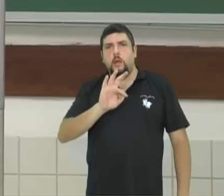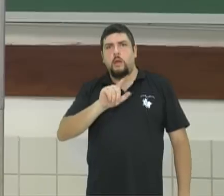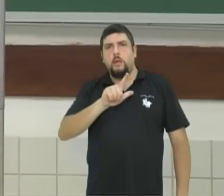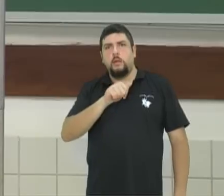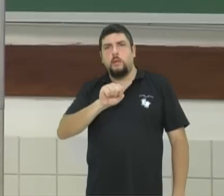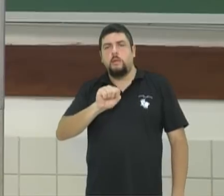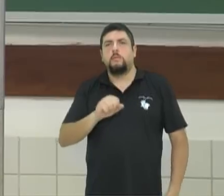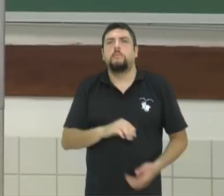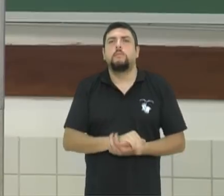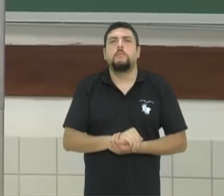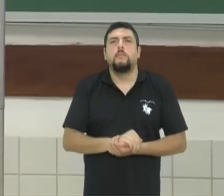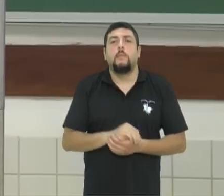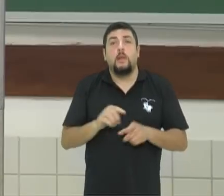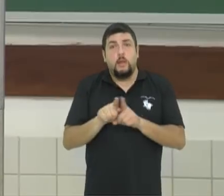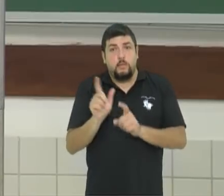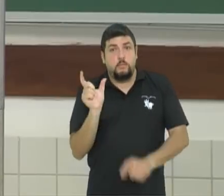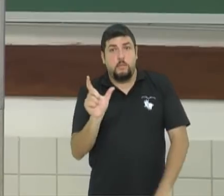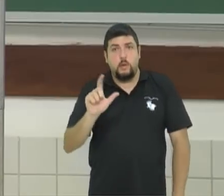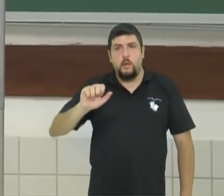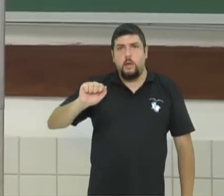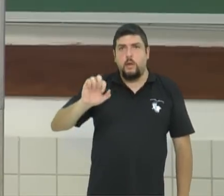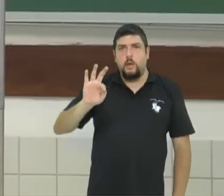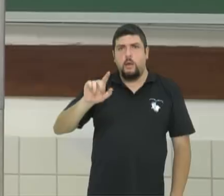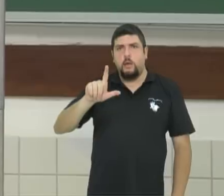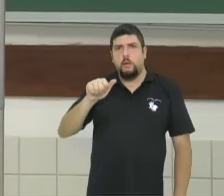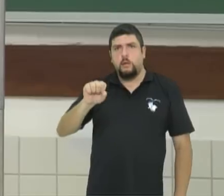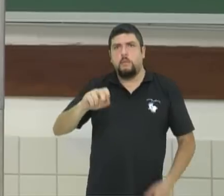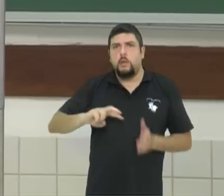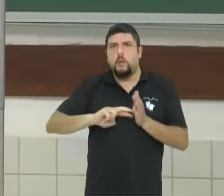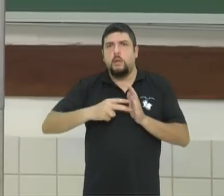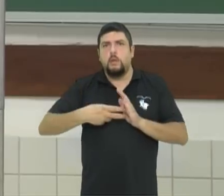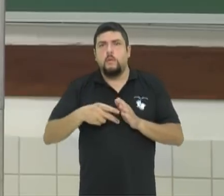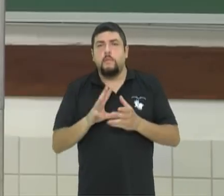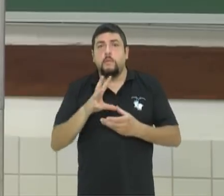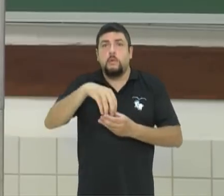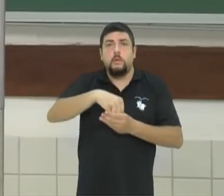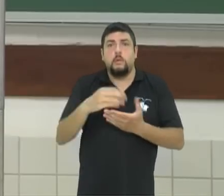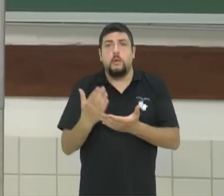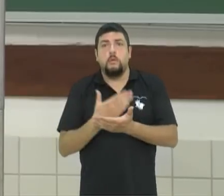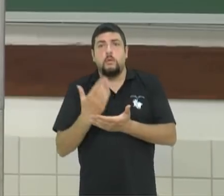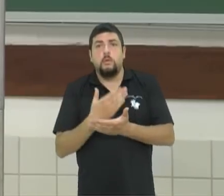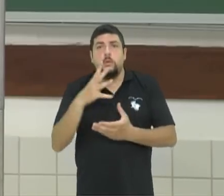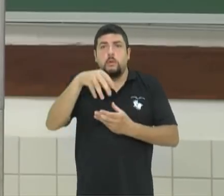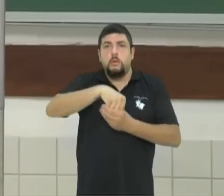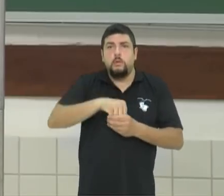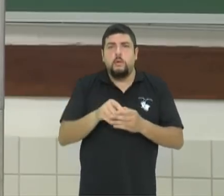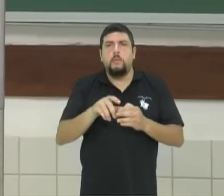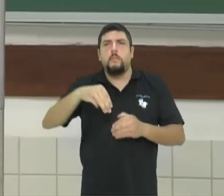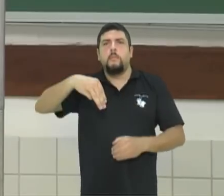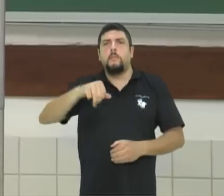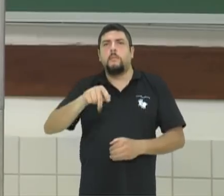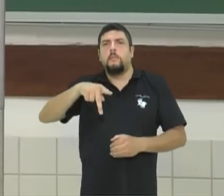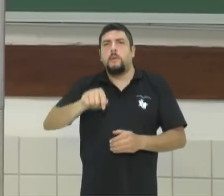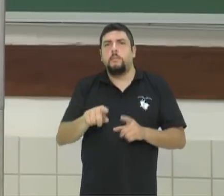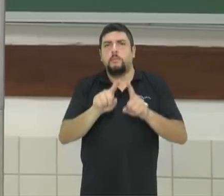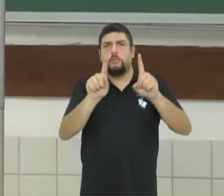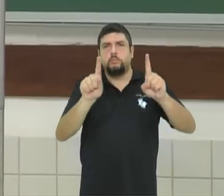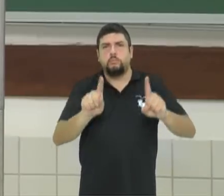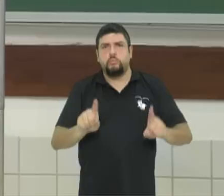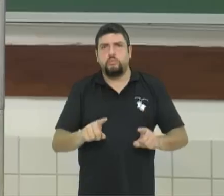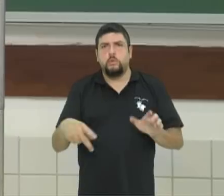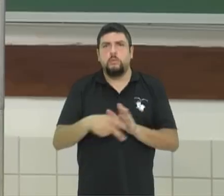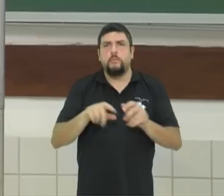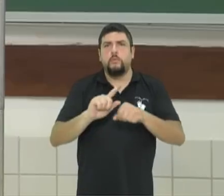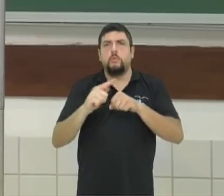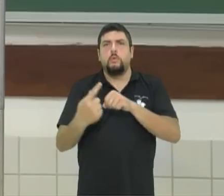mapas? Né? A gente tem aqui que Atlas é o conjunto de mapas, vários mapas a gente chama de coletivo. Né?